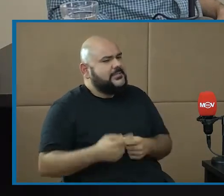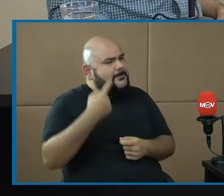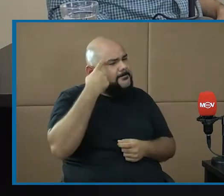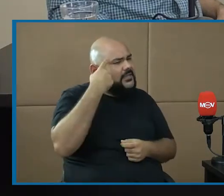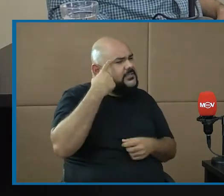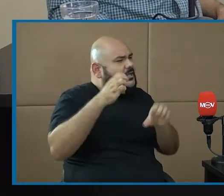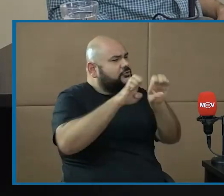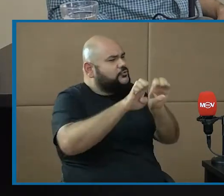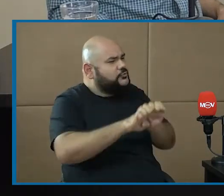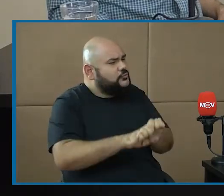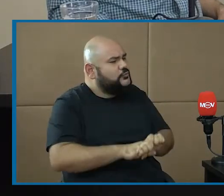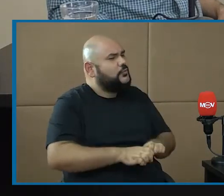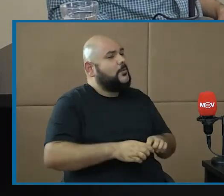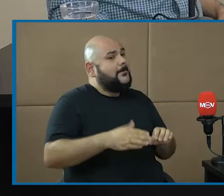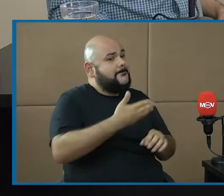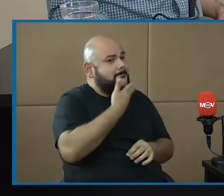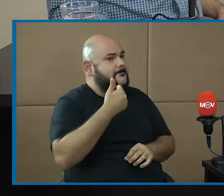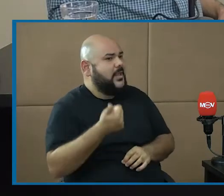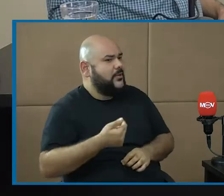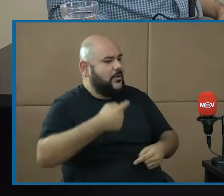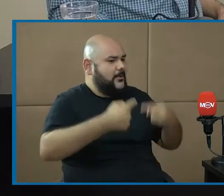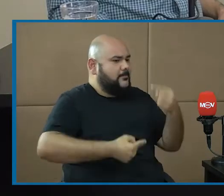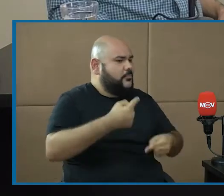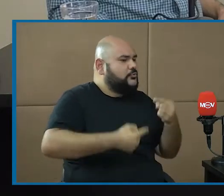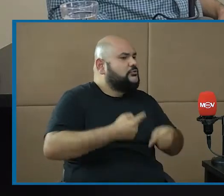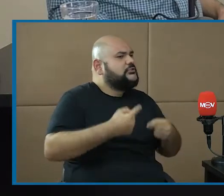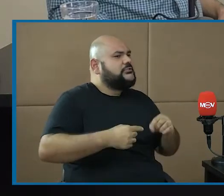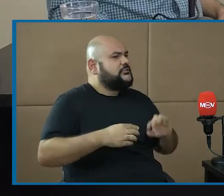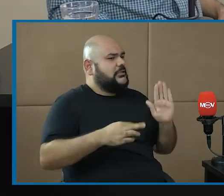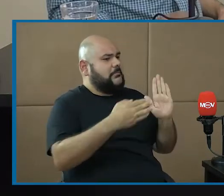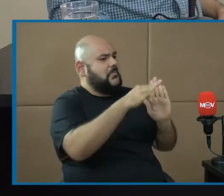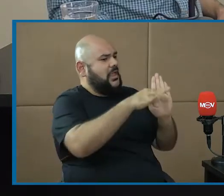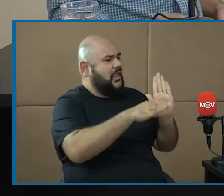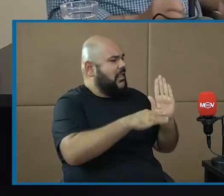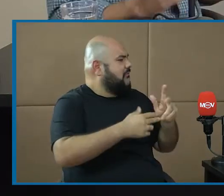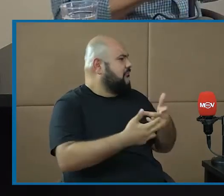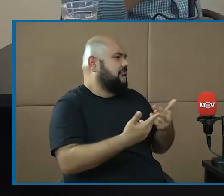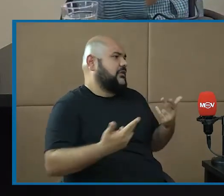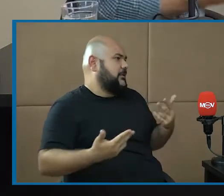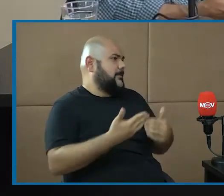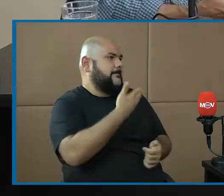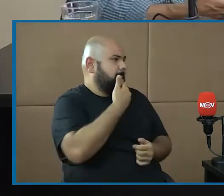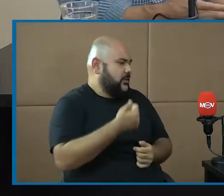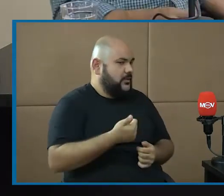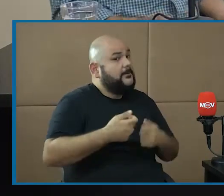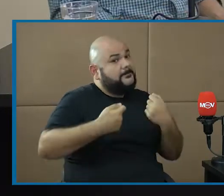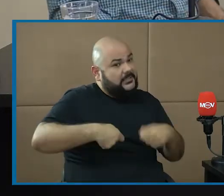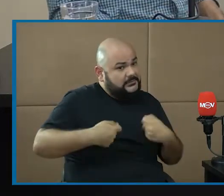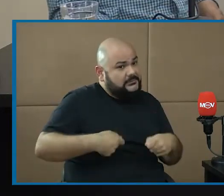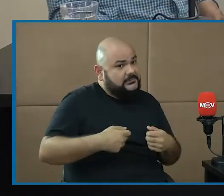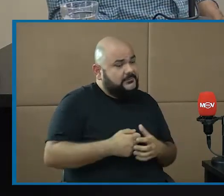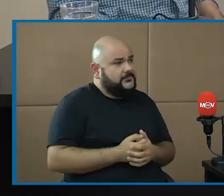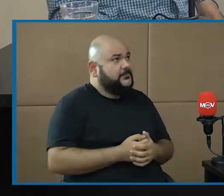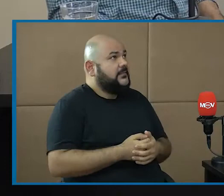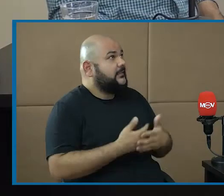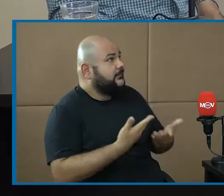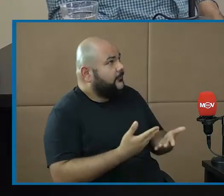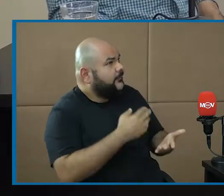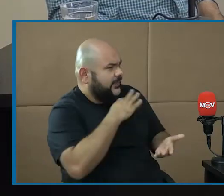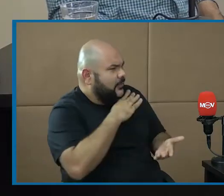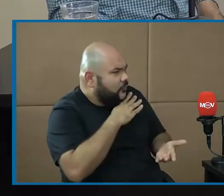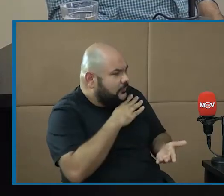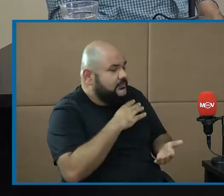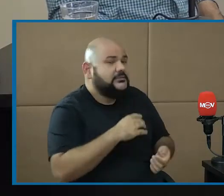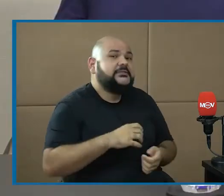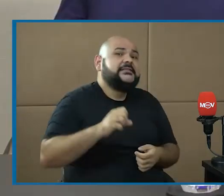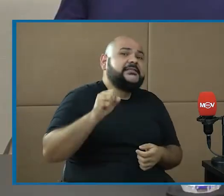para que possa ter esse acesso e mobilidade. É ruim, mas ainda é melhor do que o resto do país. É ruim, mas ainda é